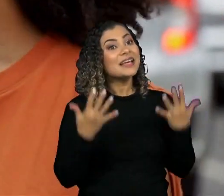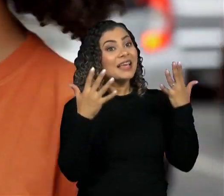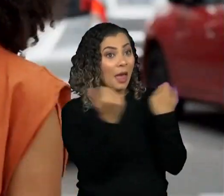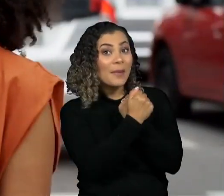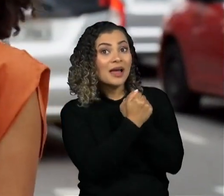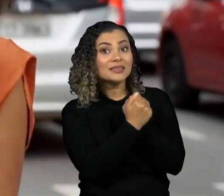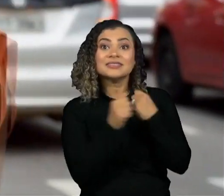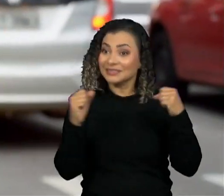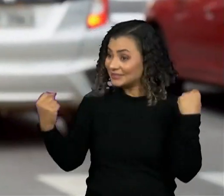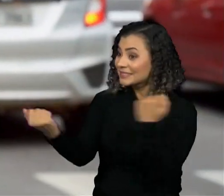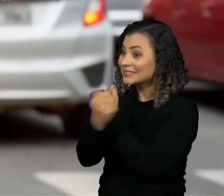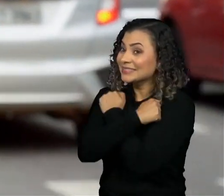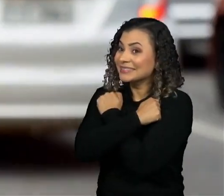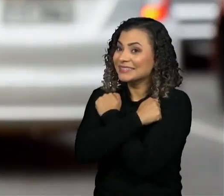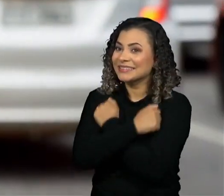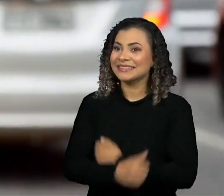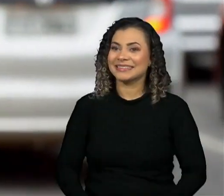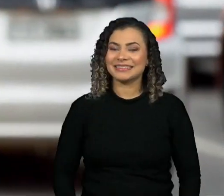abraço.